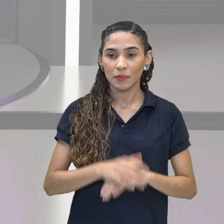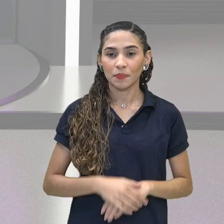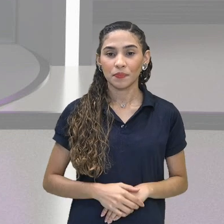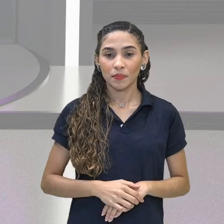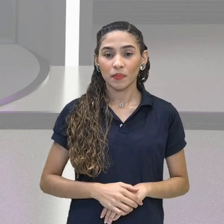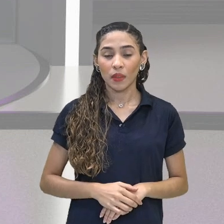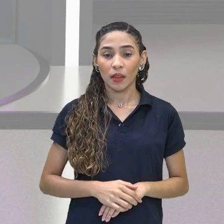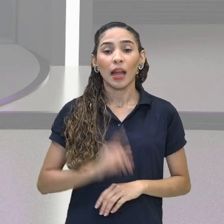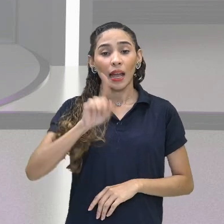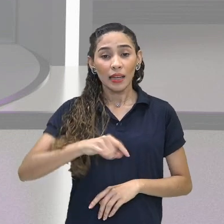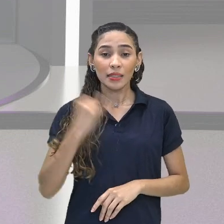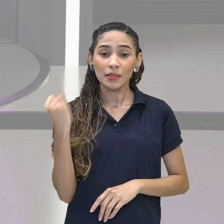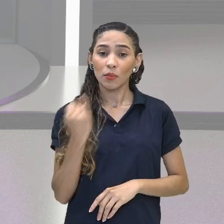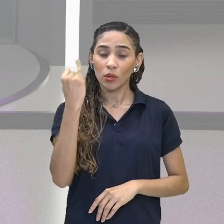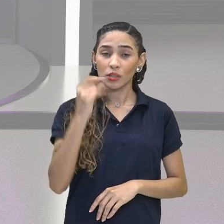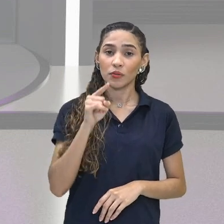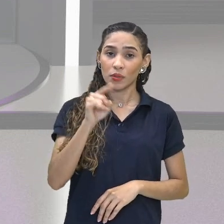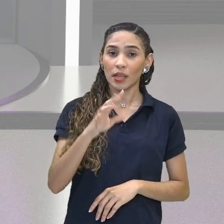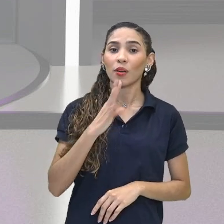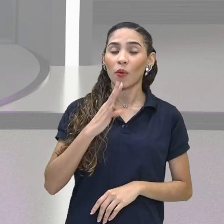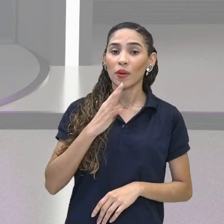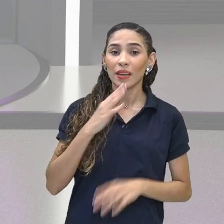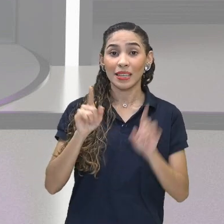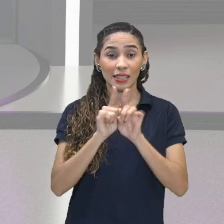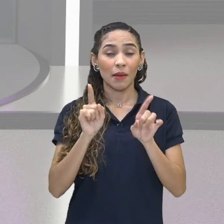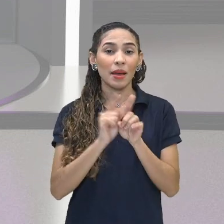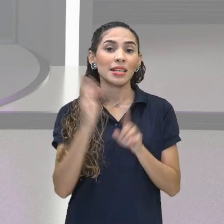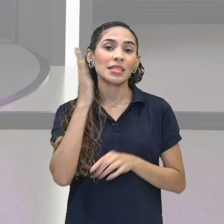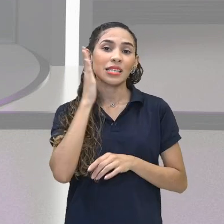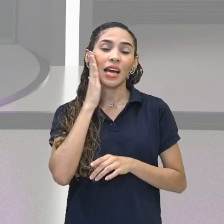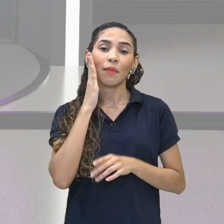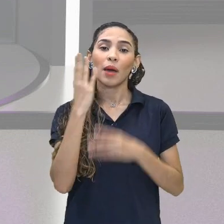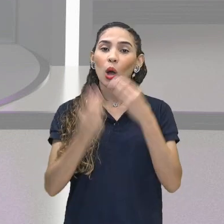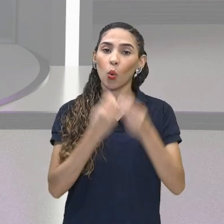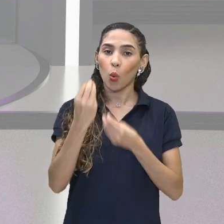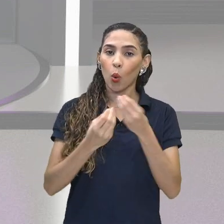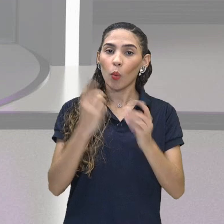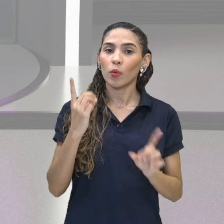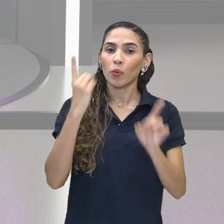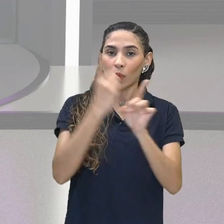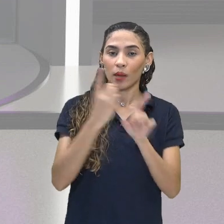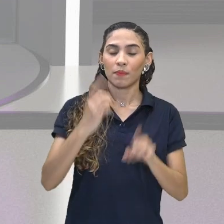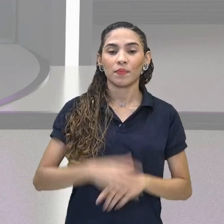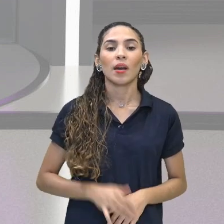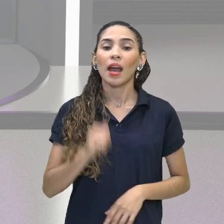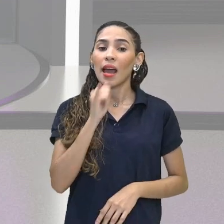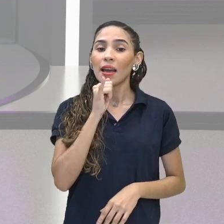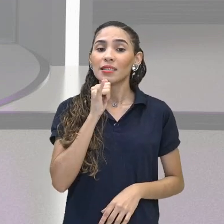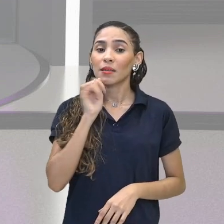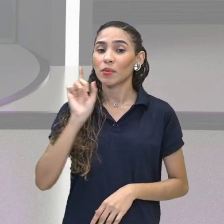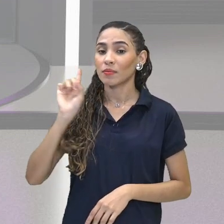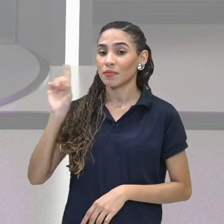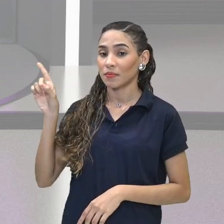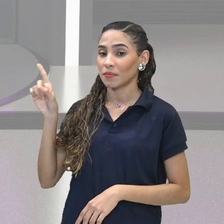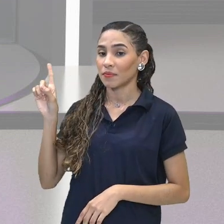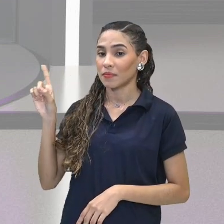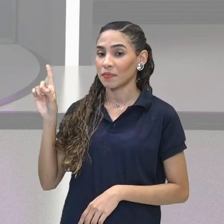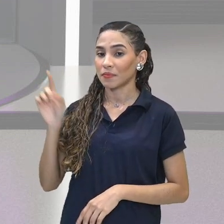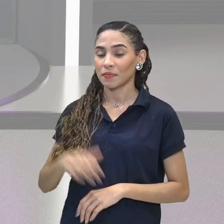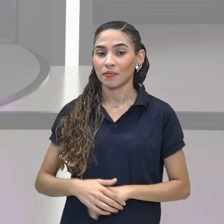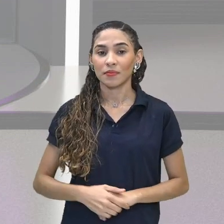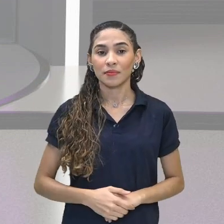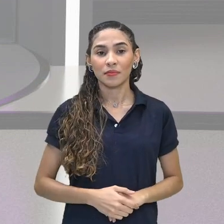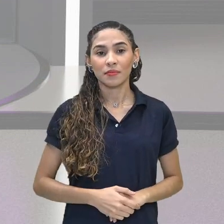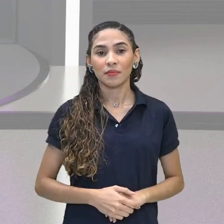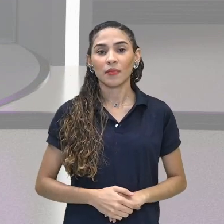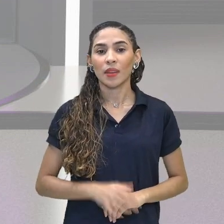é fundamental que você conheça e que você saiba o que são. Então, olha aí, acompanhe a figura. Aí nós temos